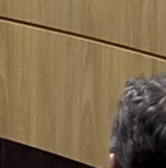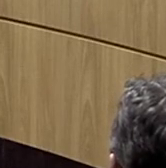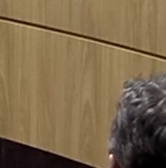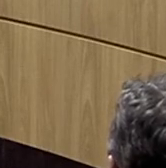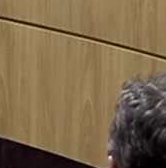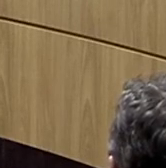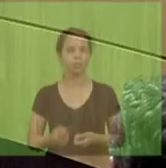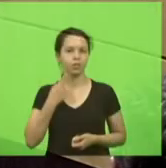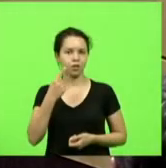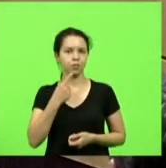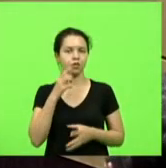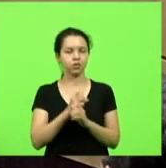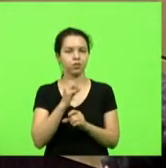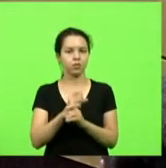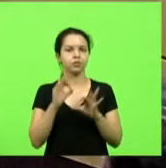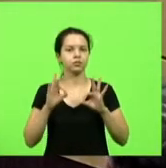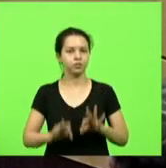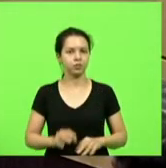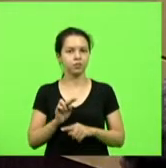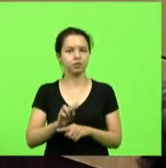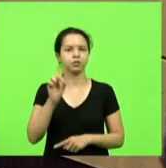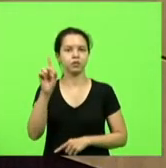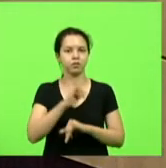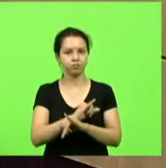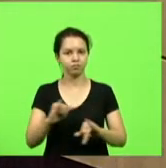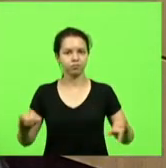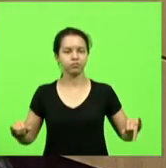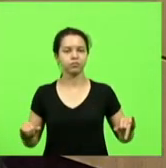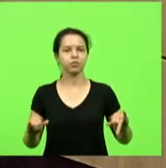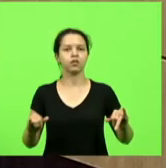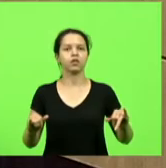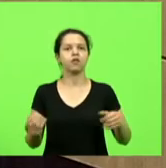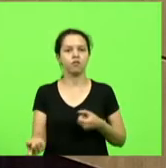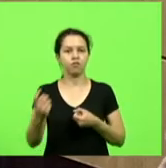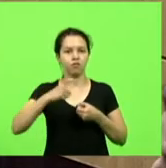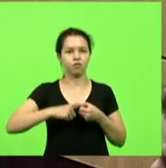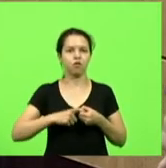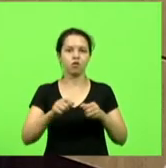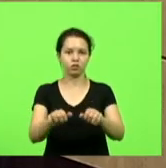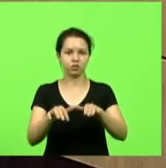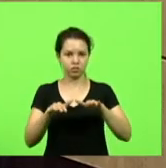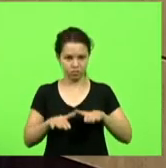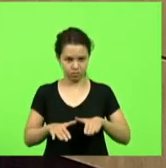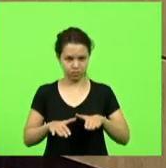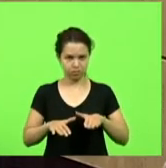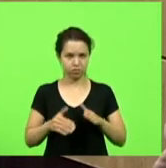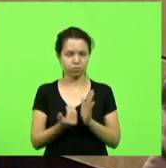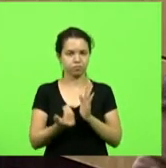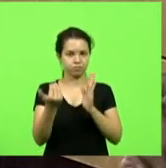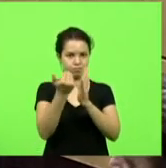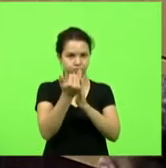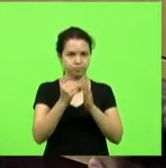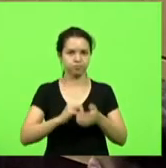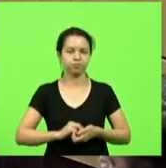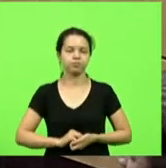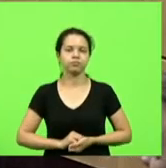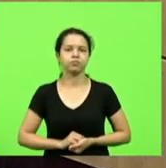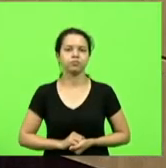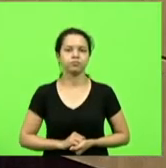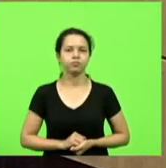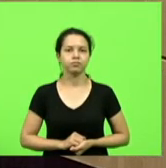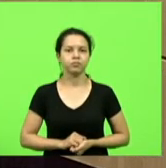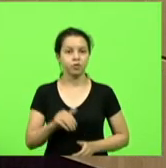Havendo o quórum regimental e sob a proteção de Deus, declaro aberta a presente sessão extraordinária.